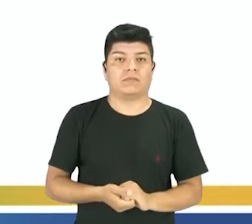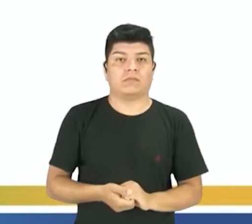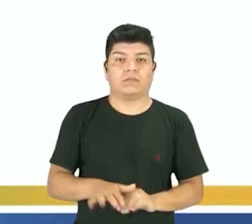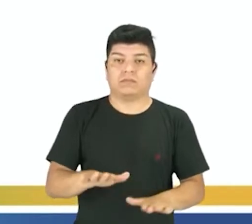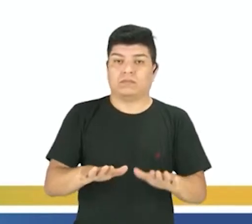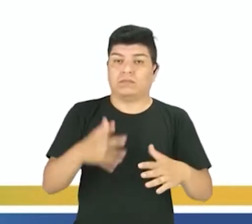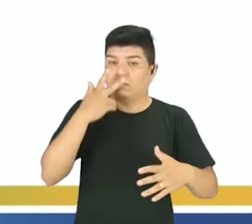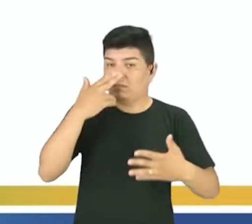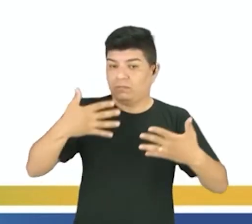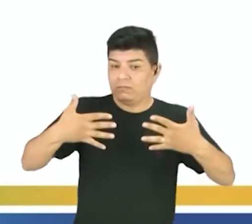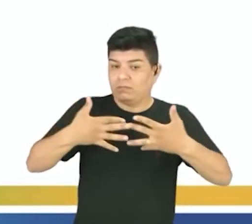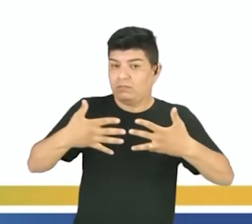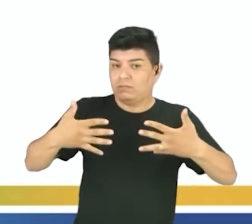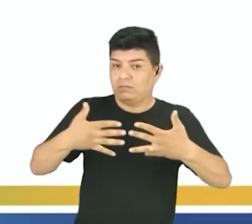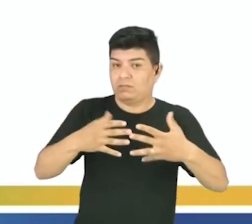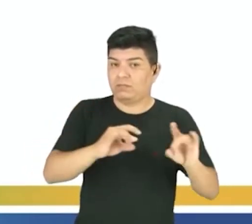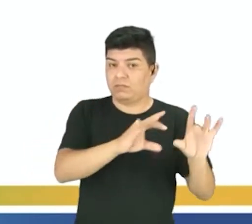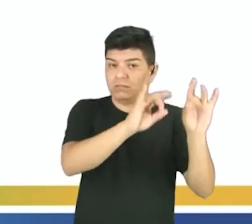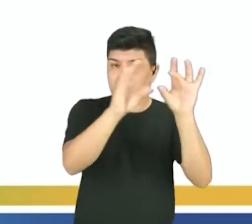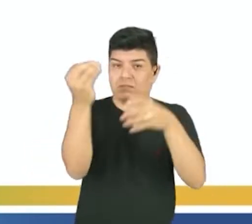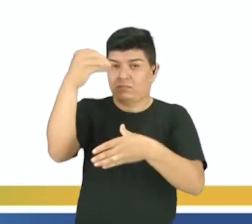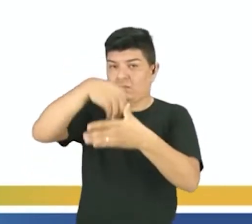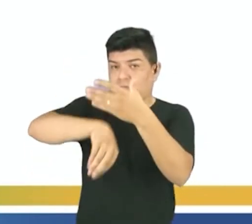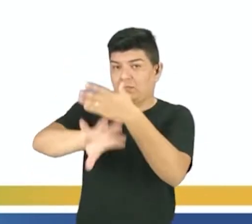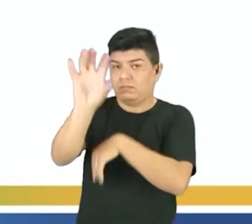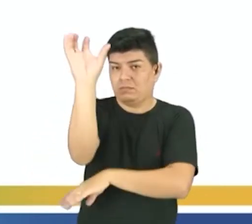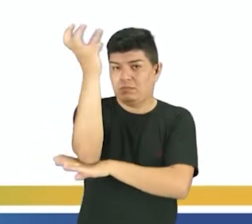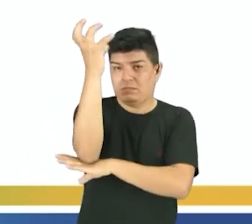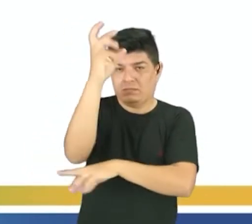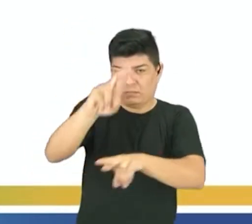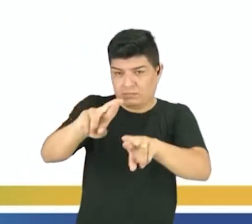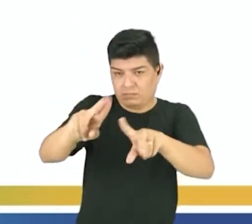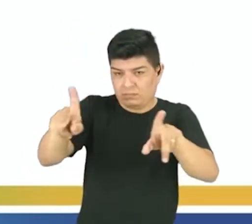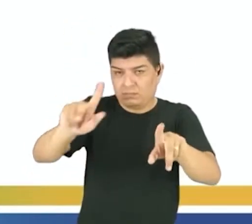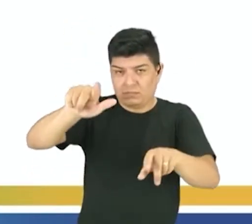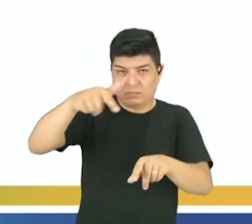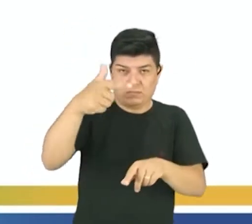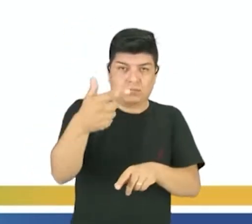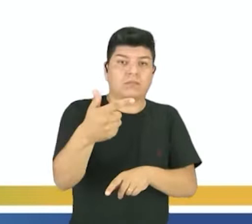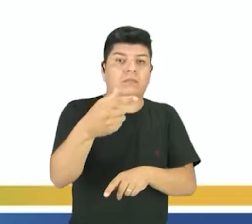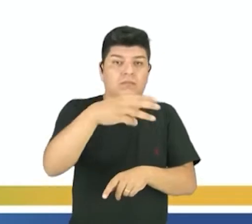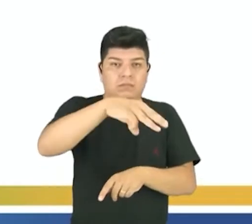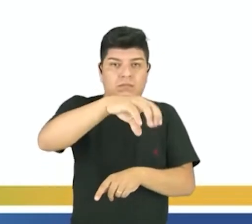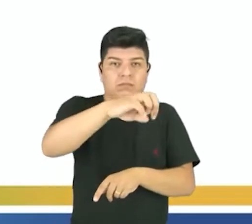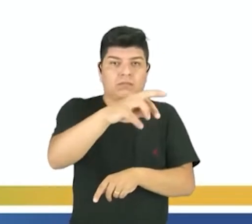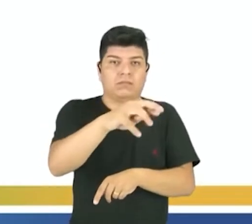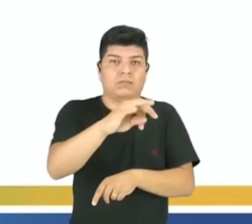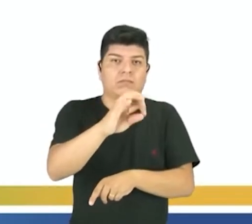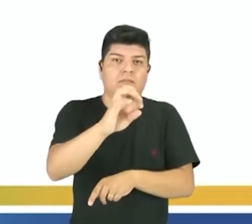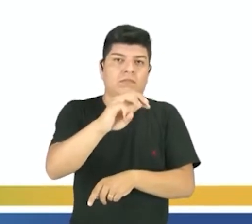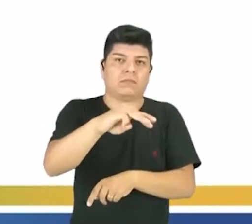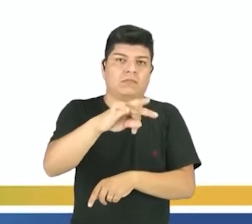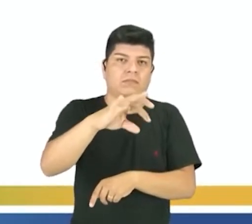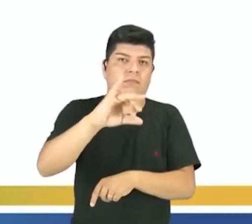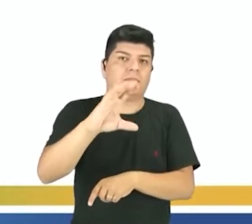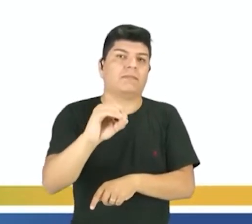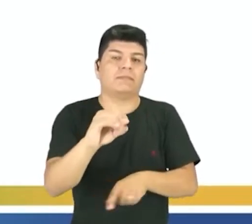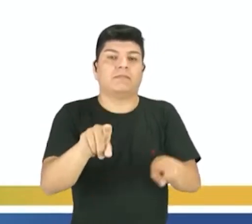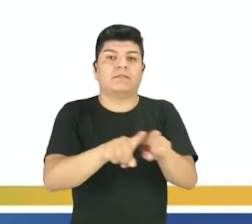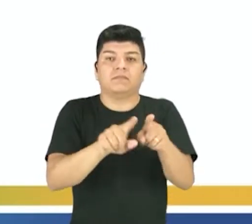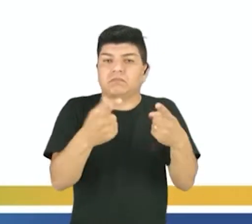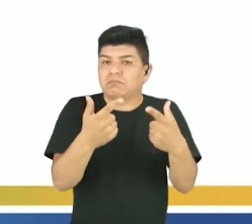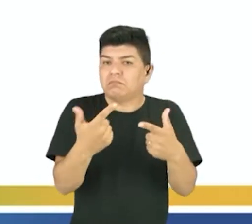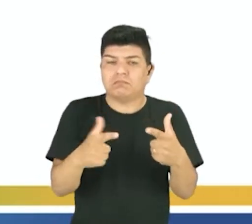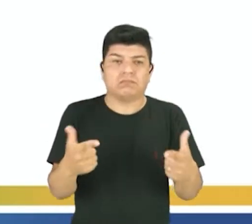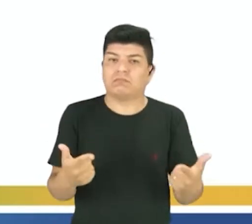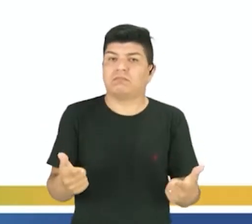praticamente um tecido com uma função específica dentro da planta, diferente dos meristemáticos, que ainda não tem função